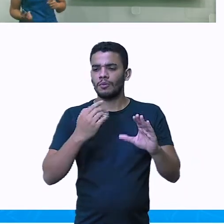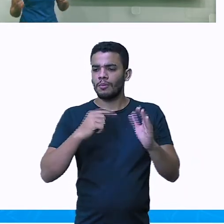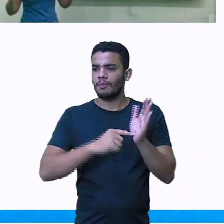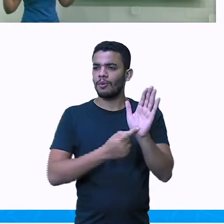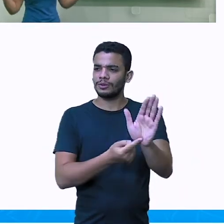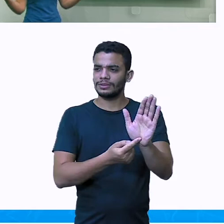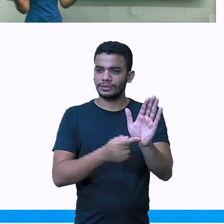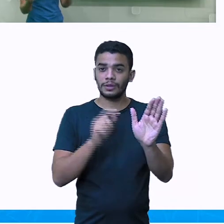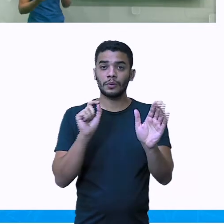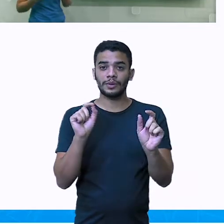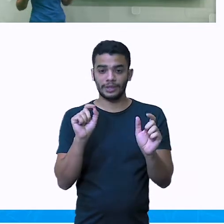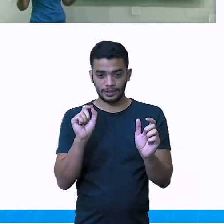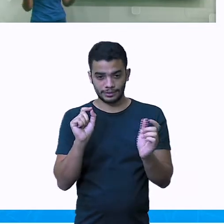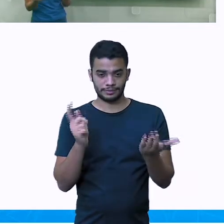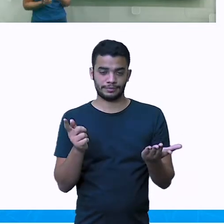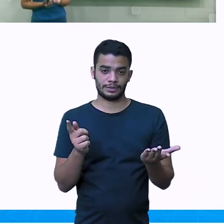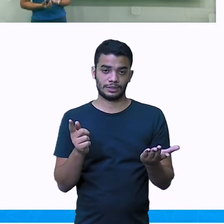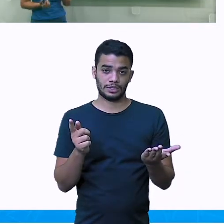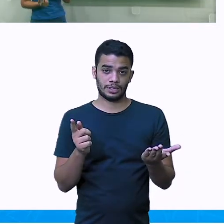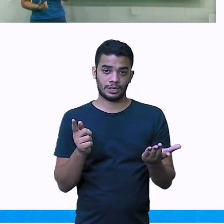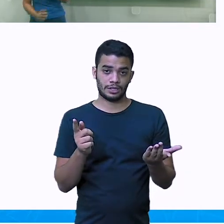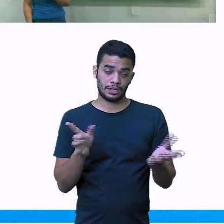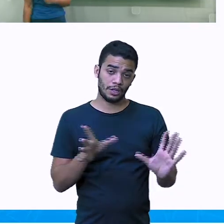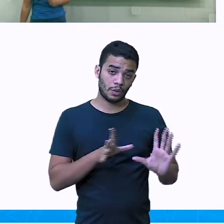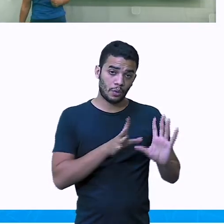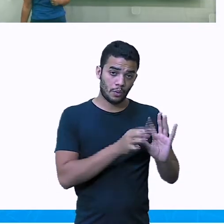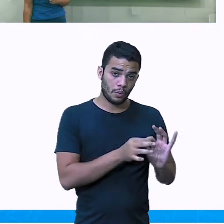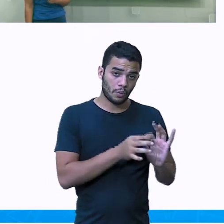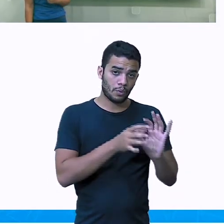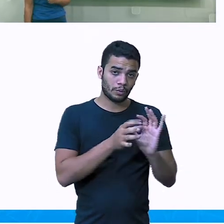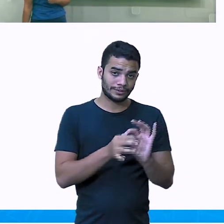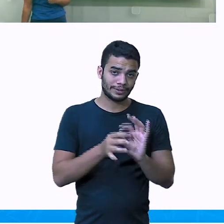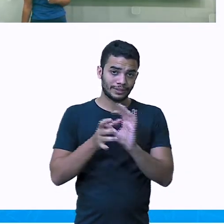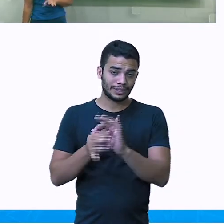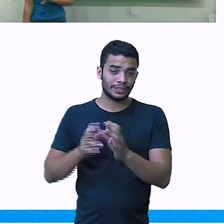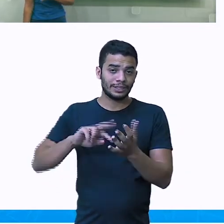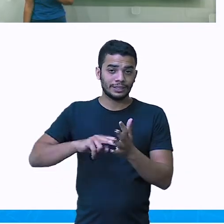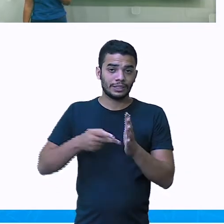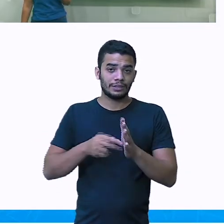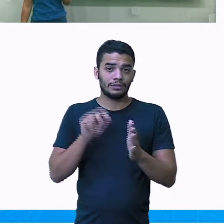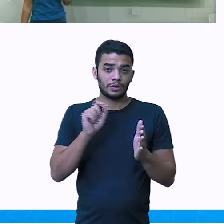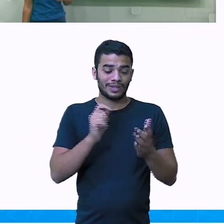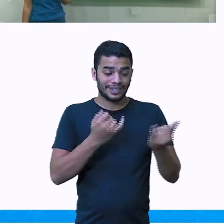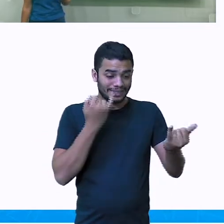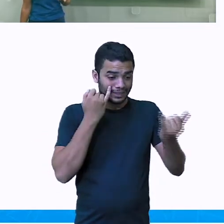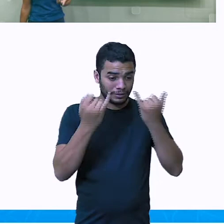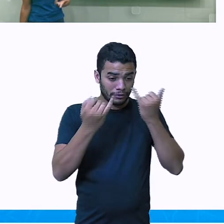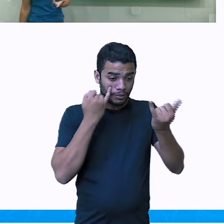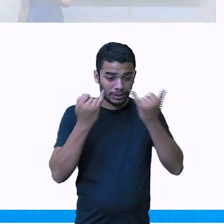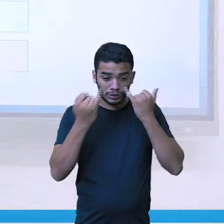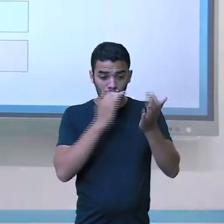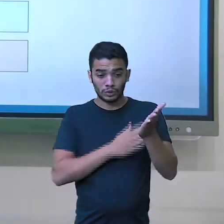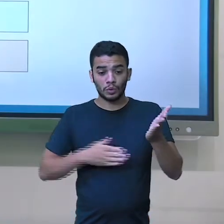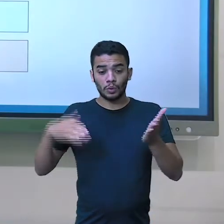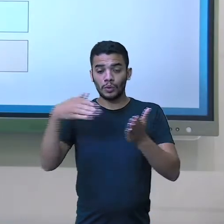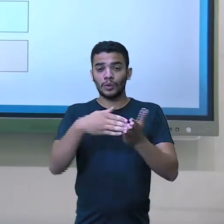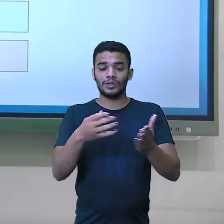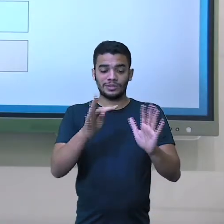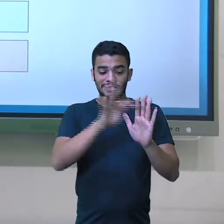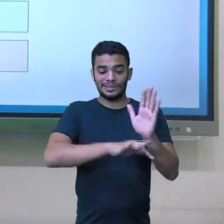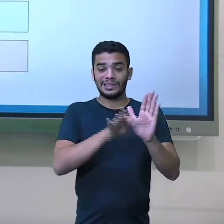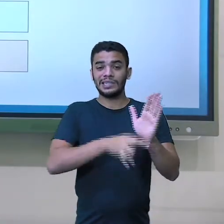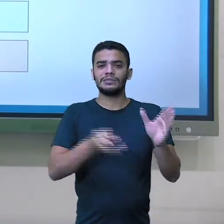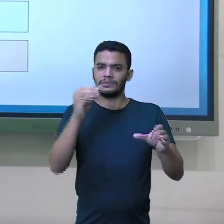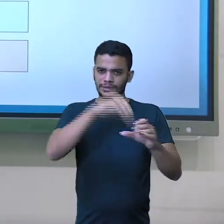contexto são todas as informações que acompanham aquele texto. Bom, então já relembramos